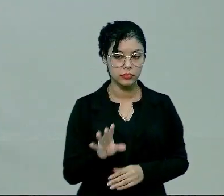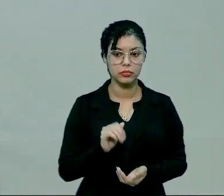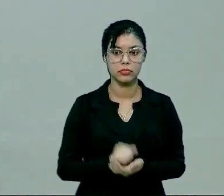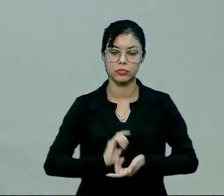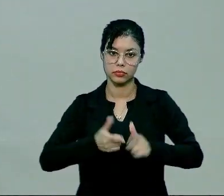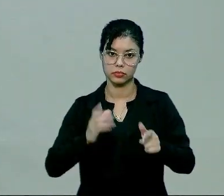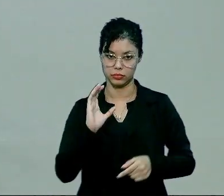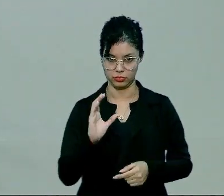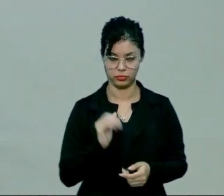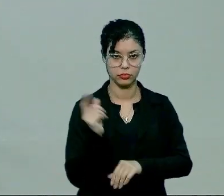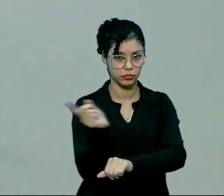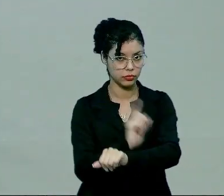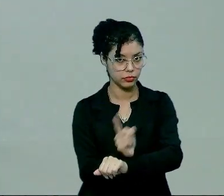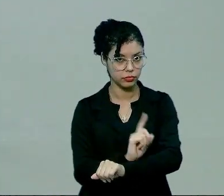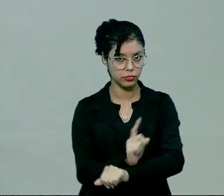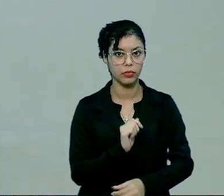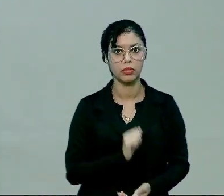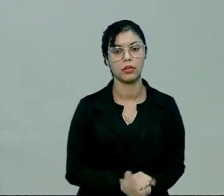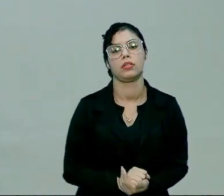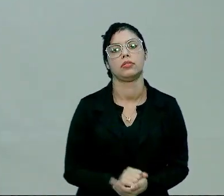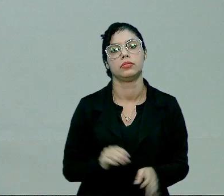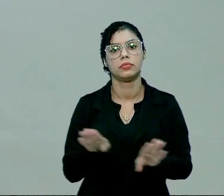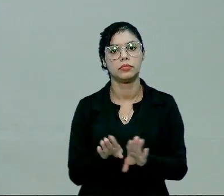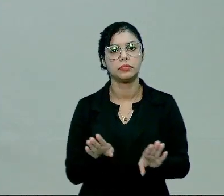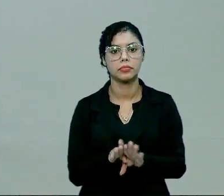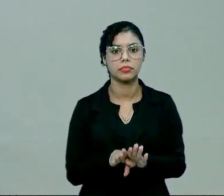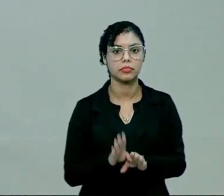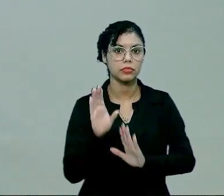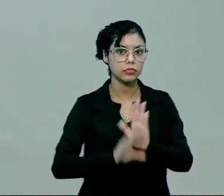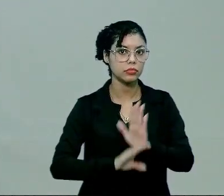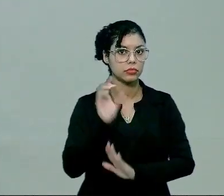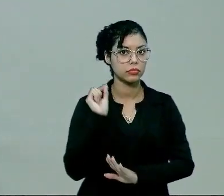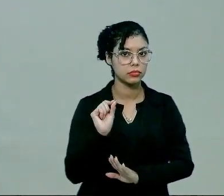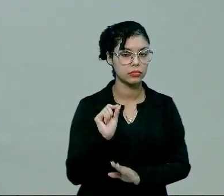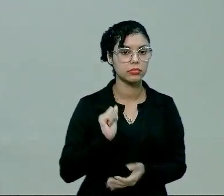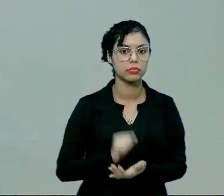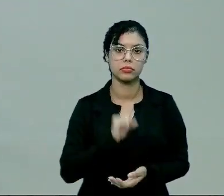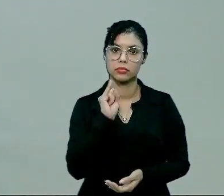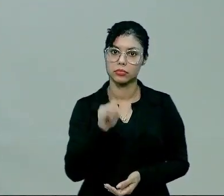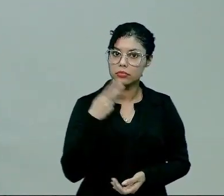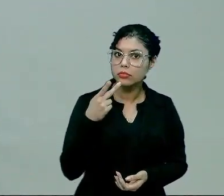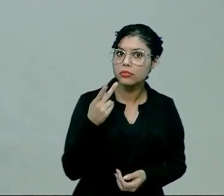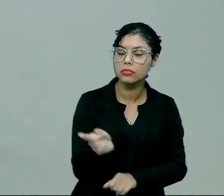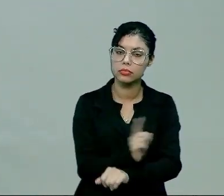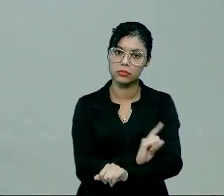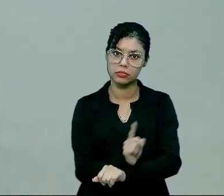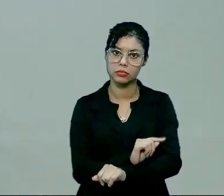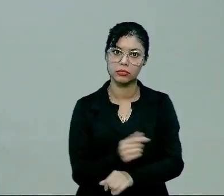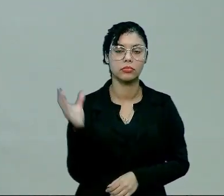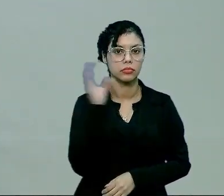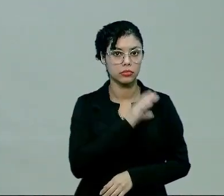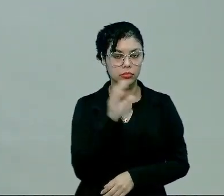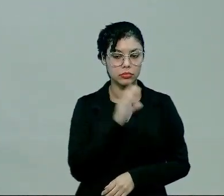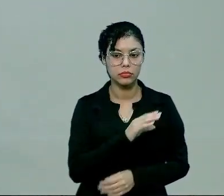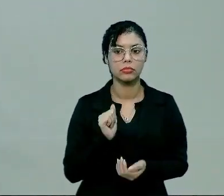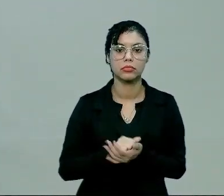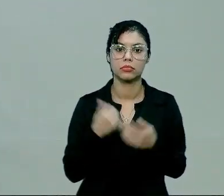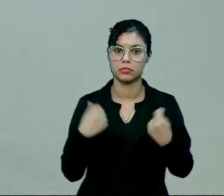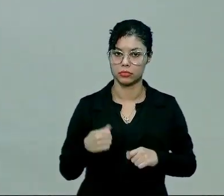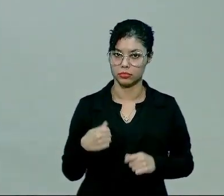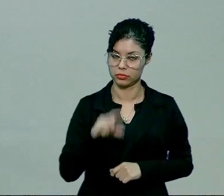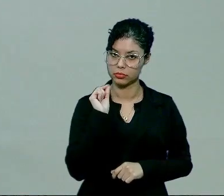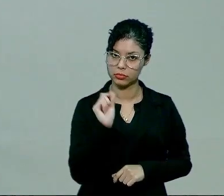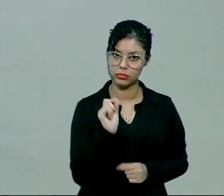a letra C está envolvendo velocidades. E aí o conceito é, se eu estou falando de velocidade, essas velocidades elas